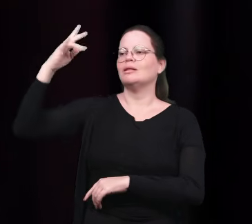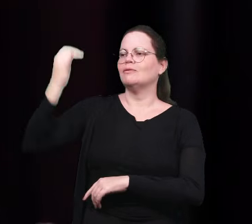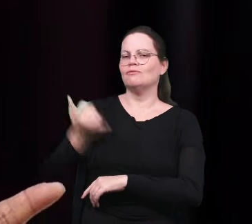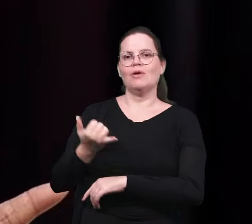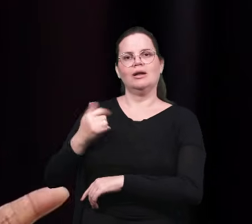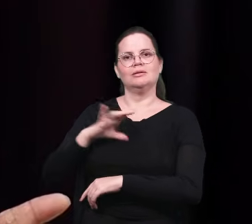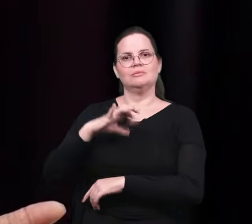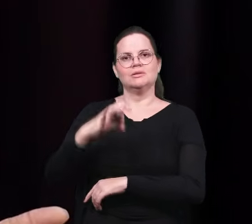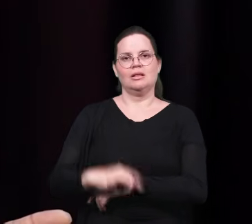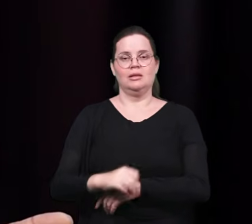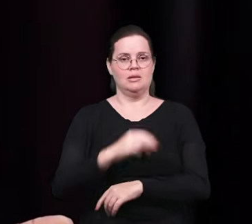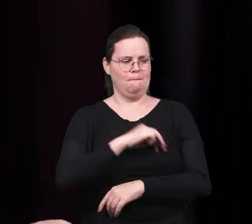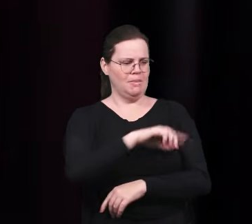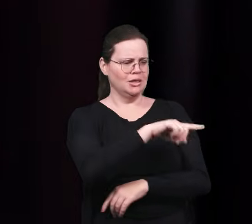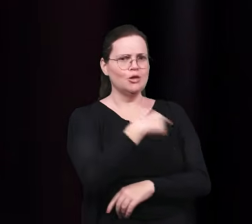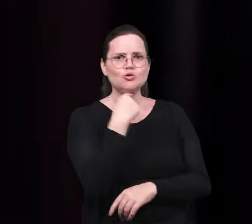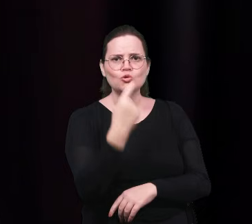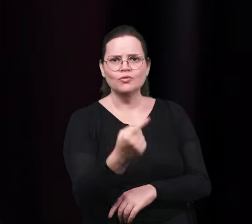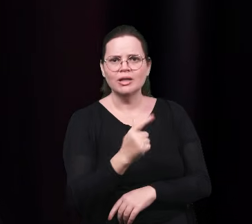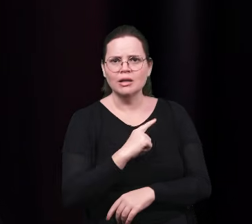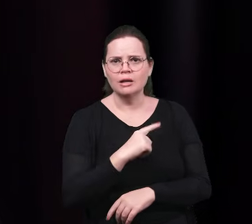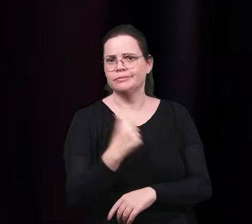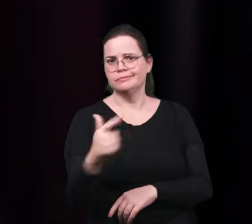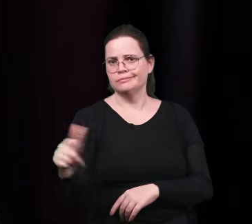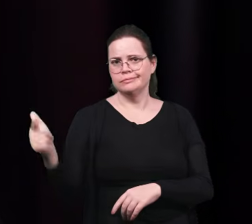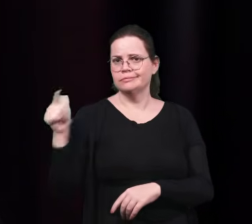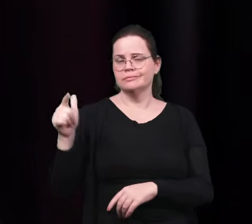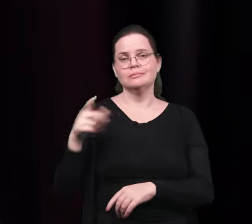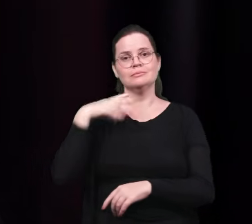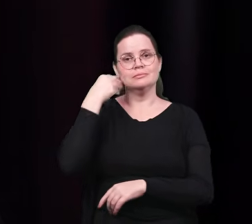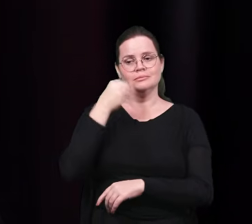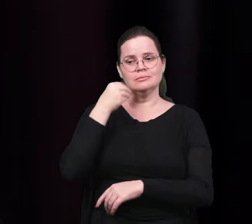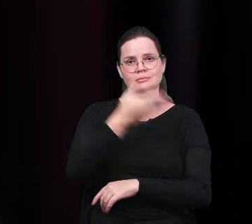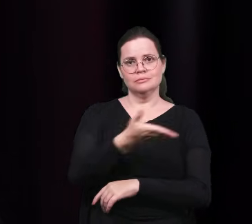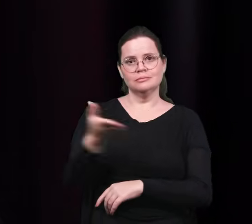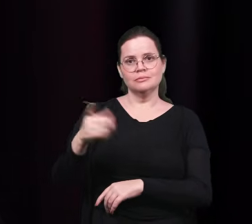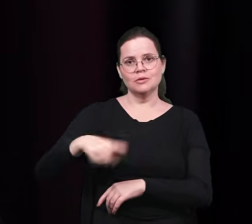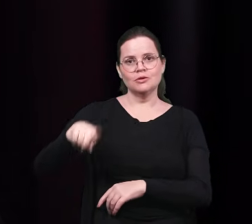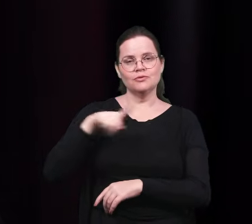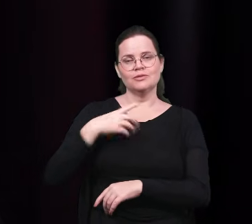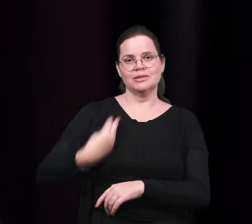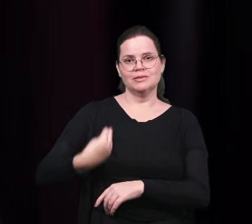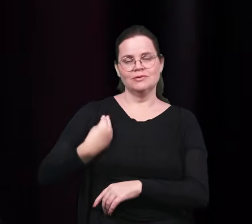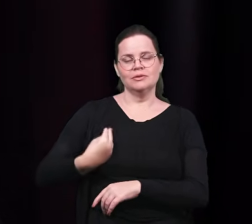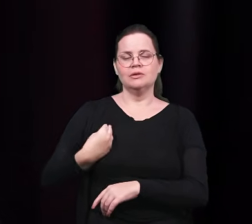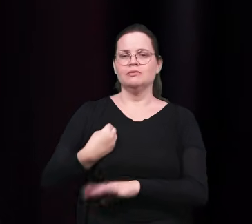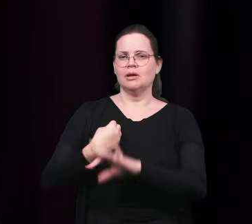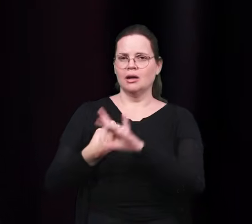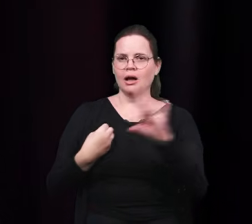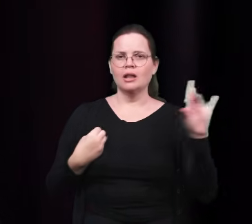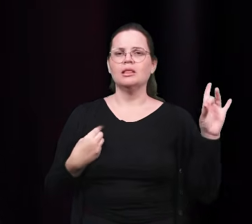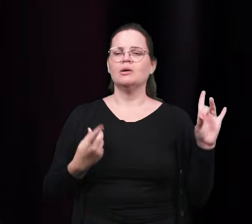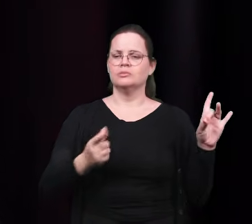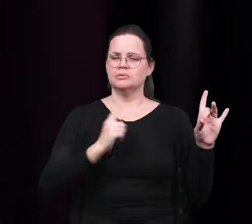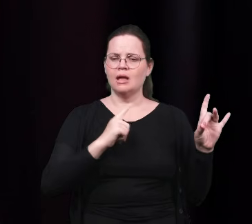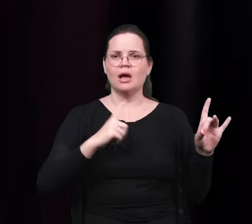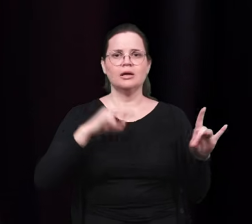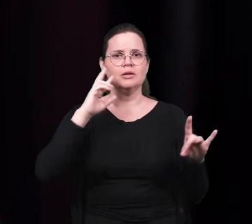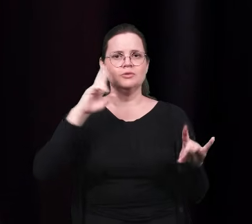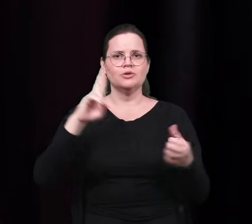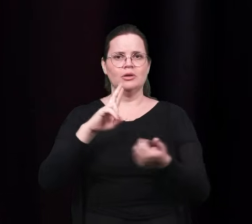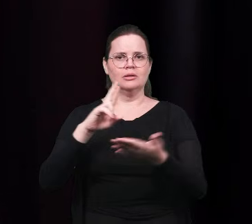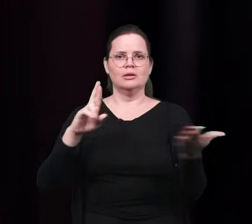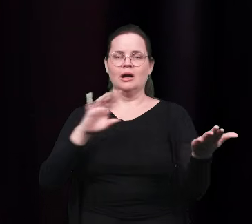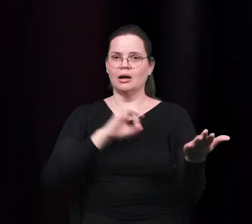homem, Mateus não teve dúvida. E é a experiência que você está tendo, que você tem, o que o Senhor deseja